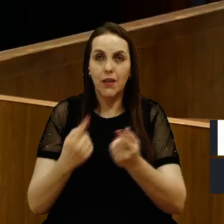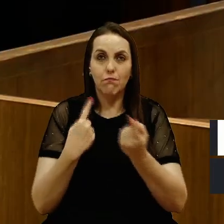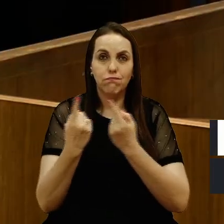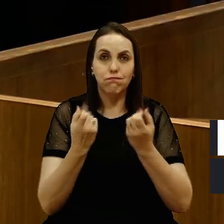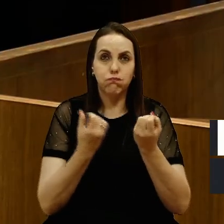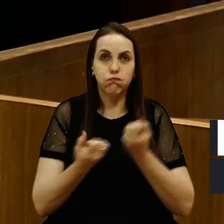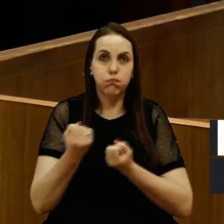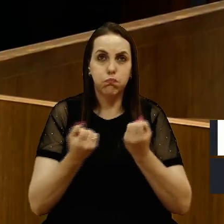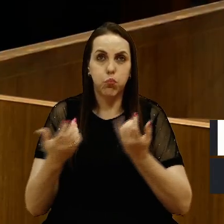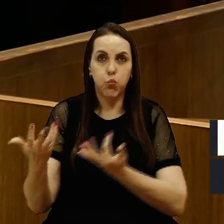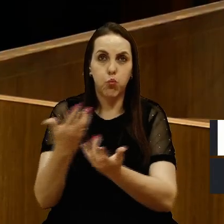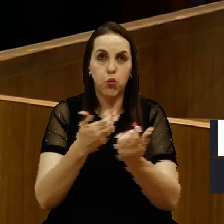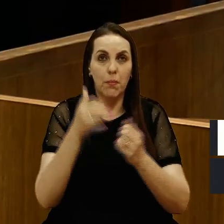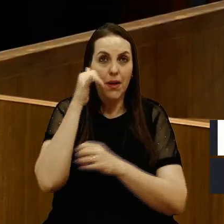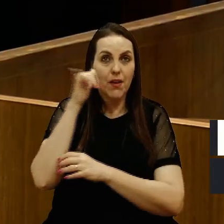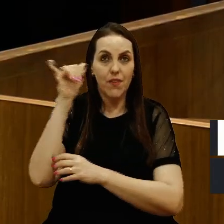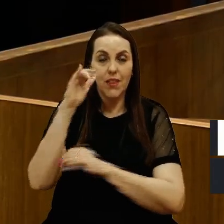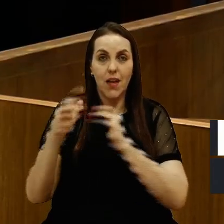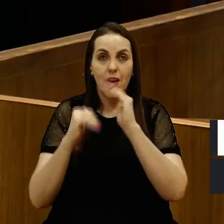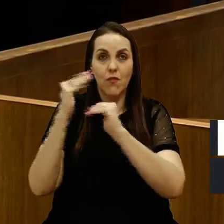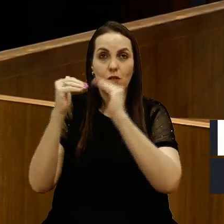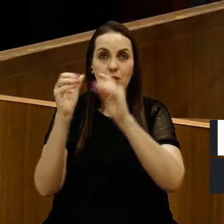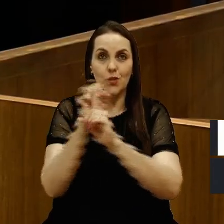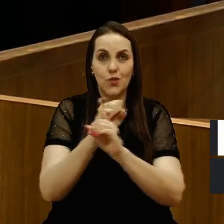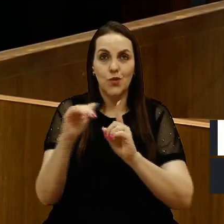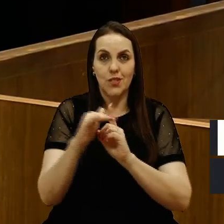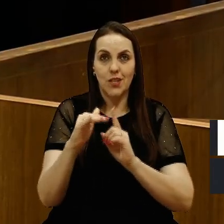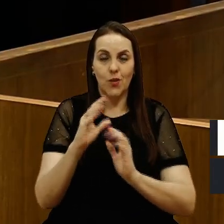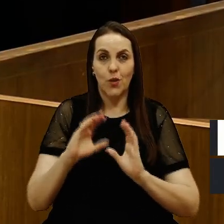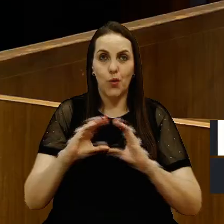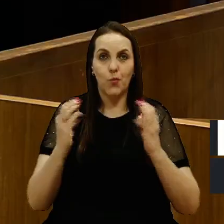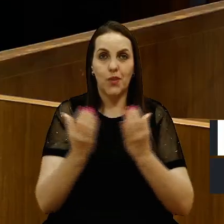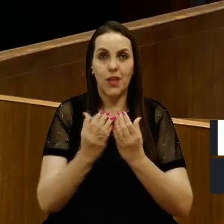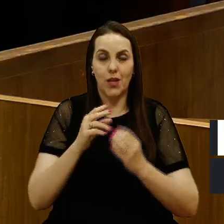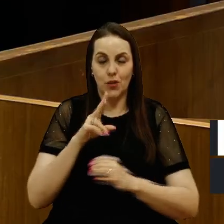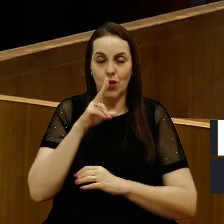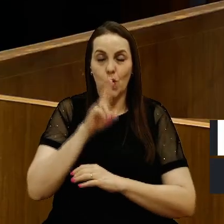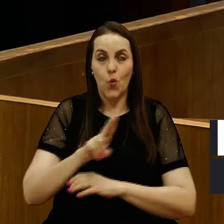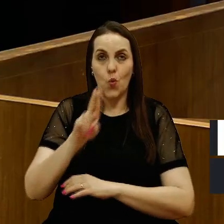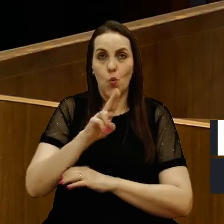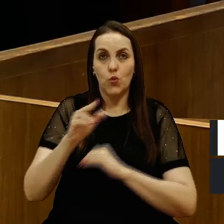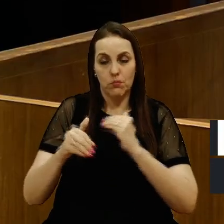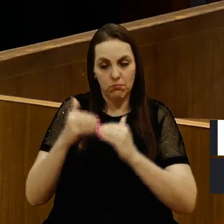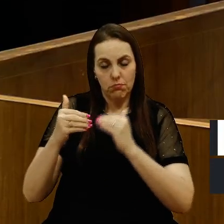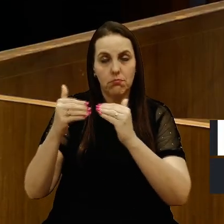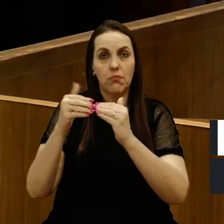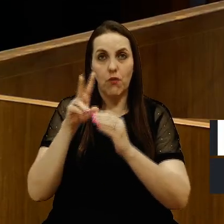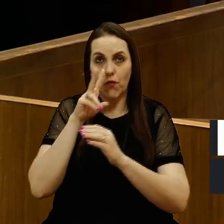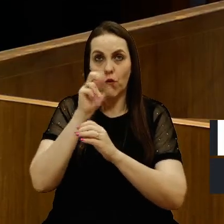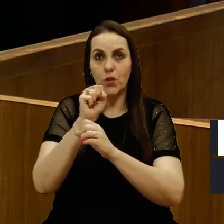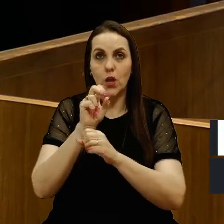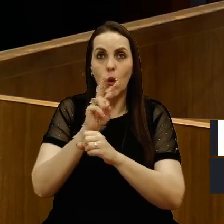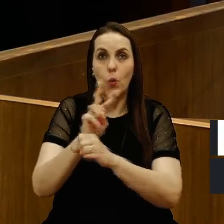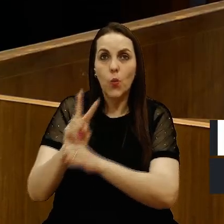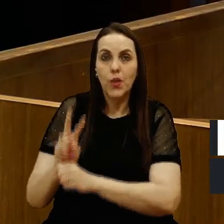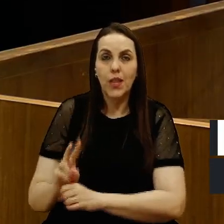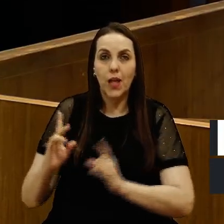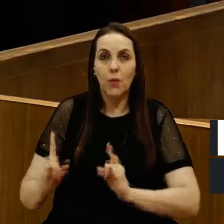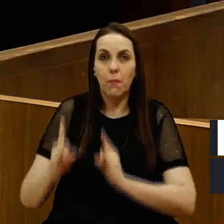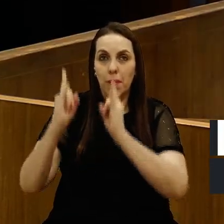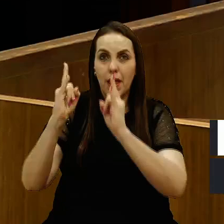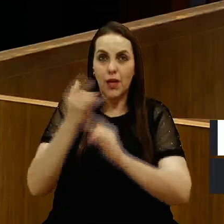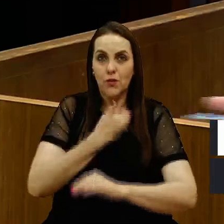preventivo, compromisso com a evolução social da comunidade, uso progressivo da força e zelo pelos bens, equipamentos e prédios públicos